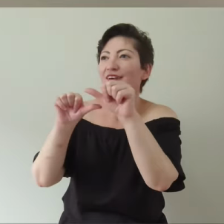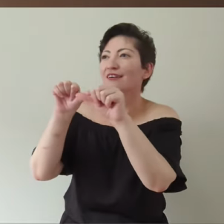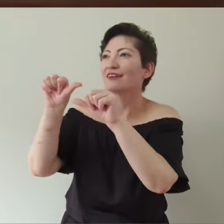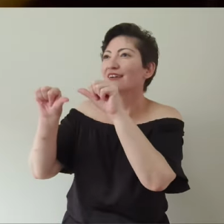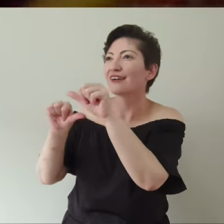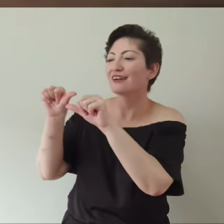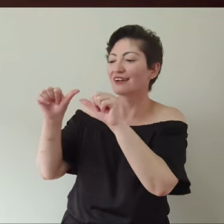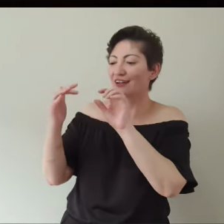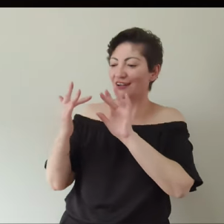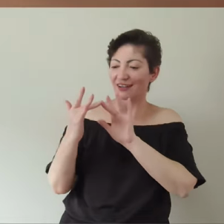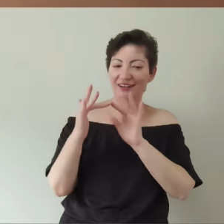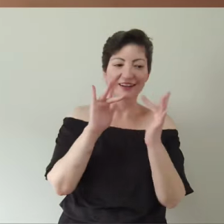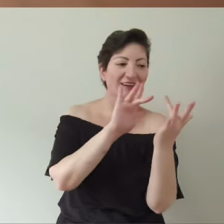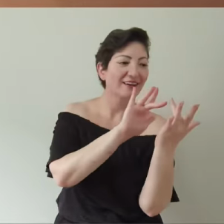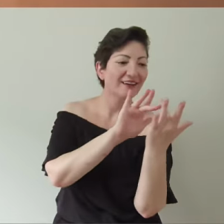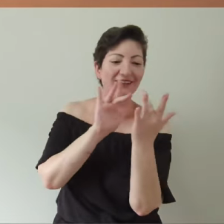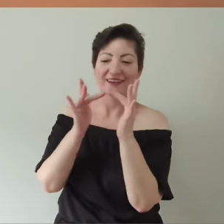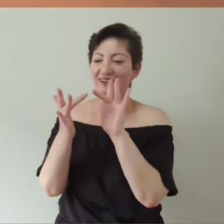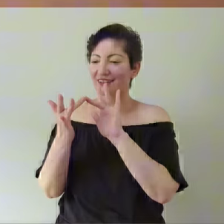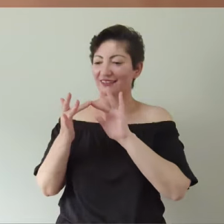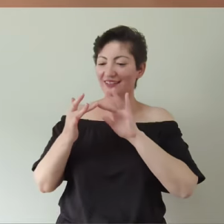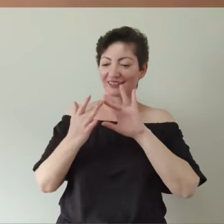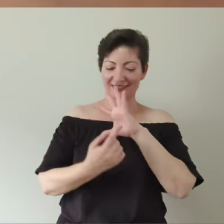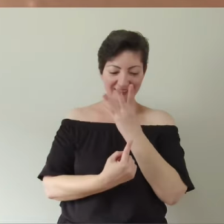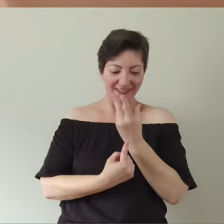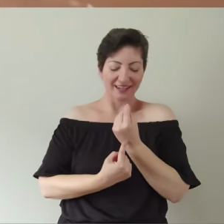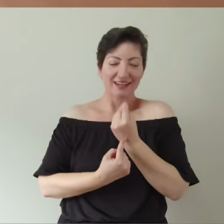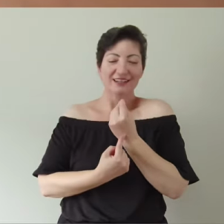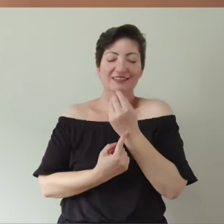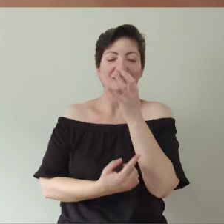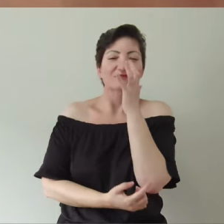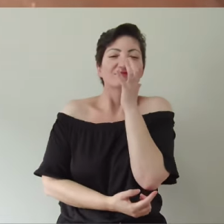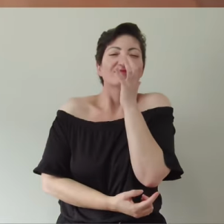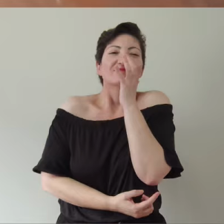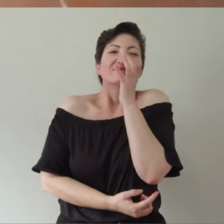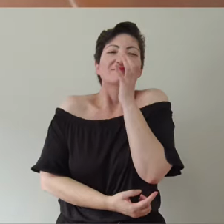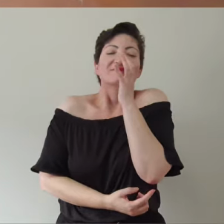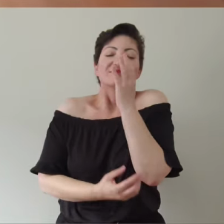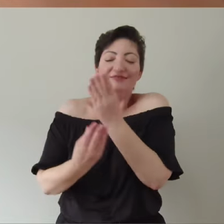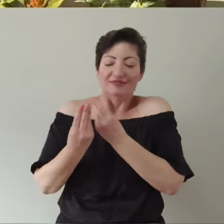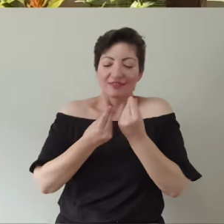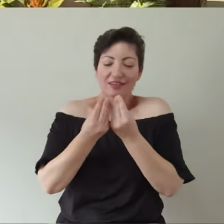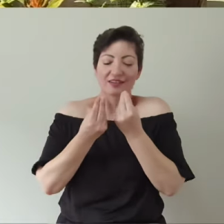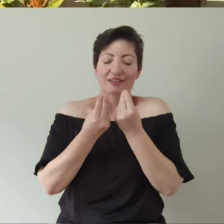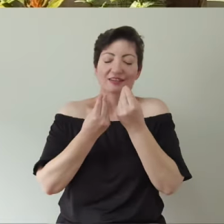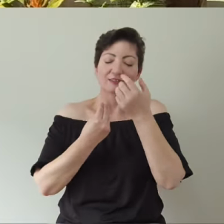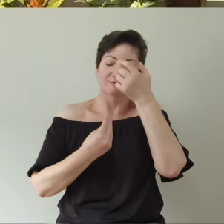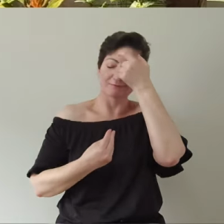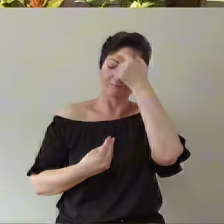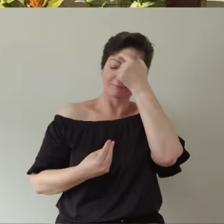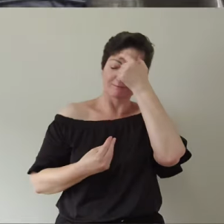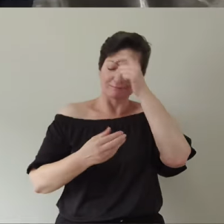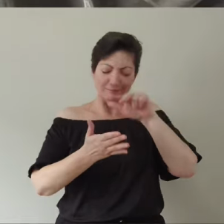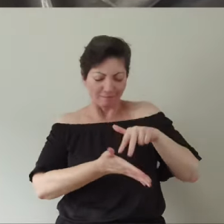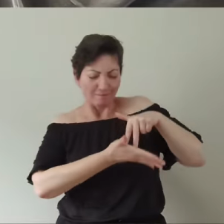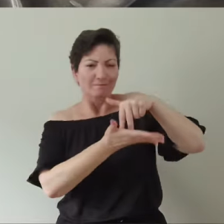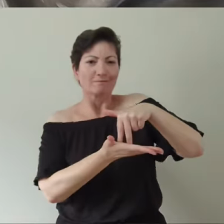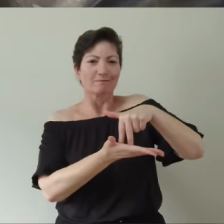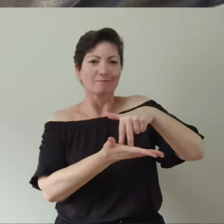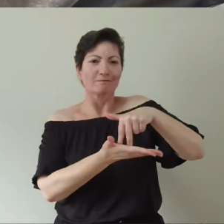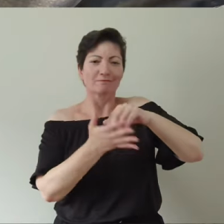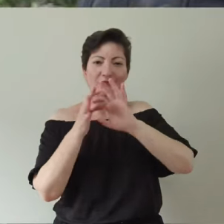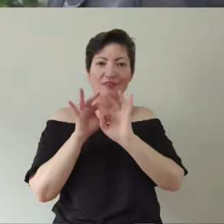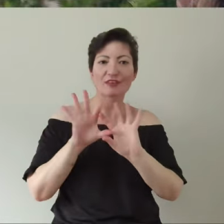sua arte. Pessoas que se encantaram, se sensibilizaram, conscientizaram, se empoderaram,